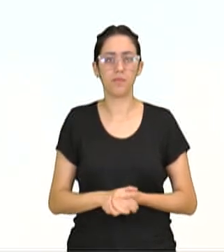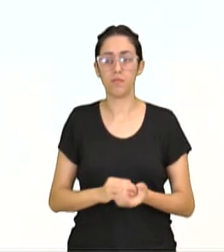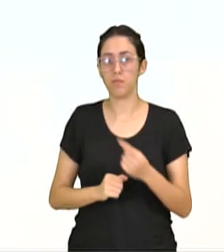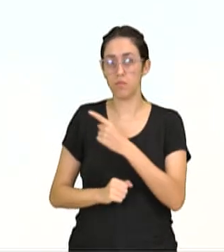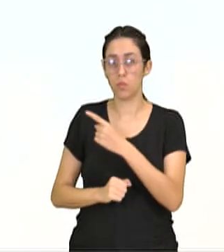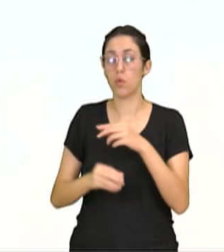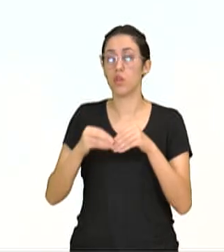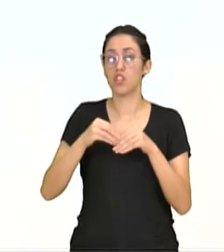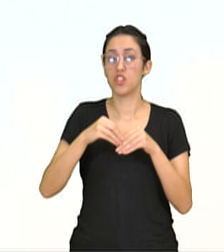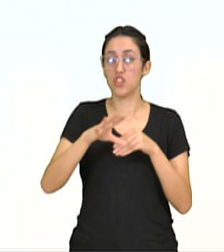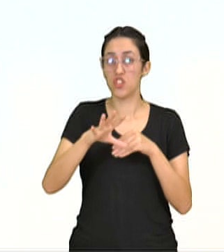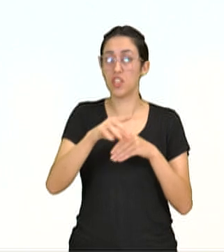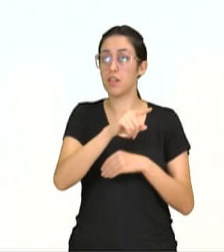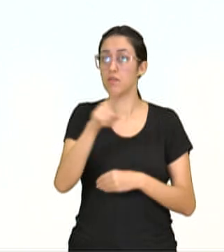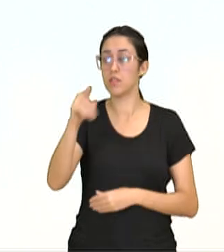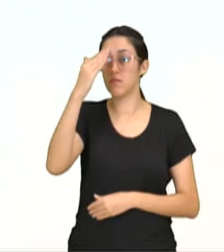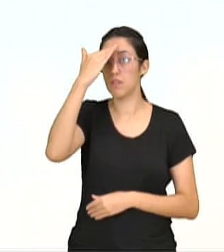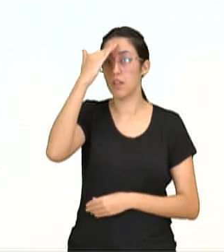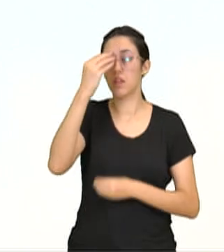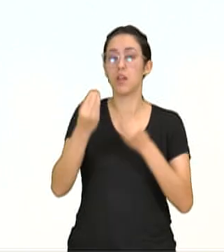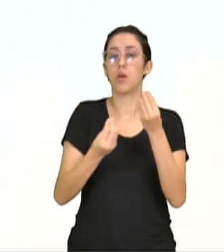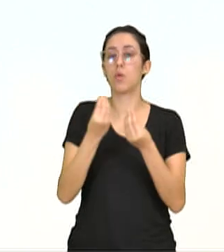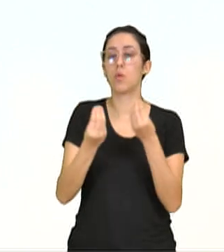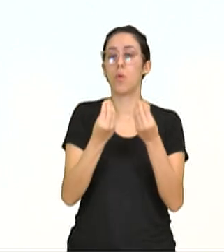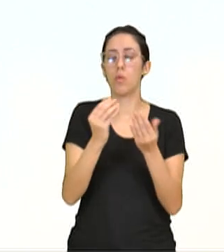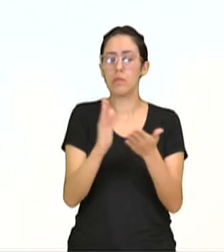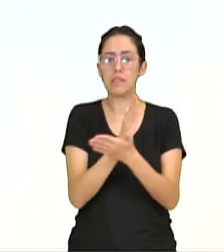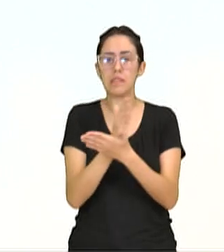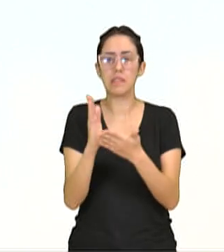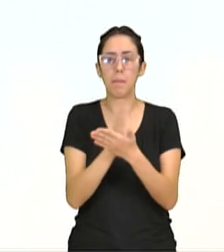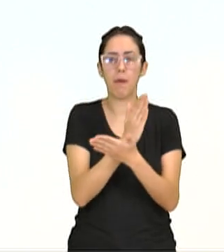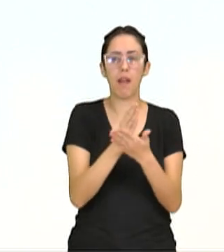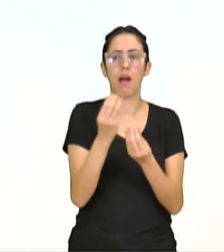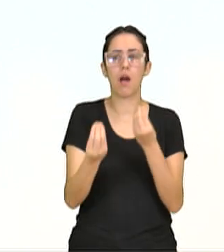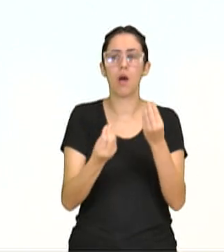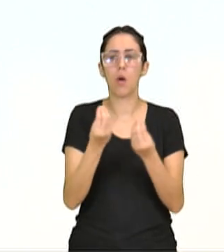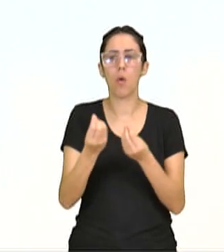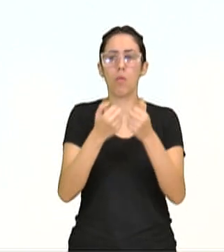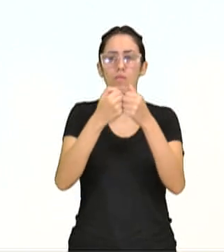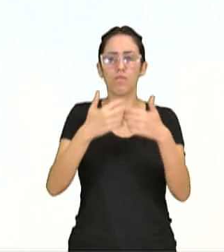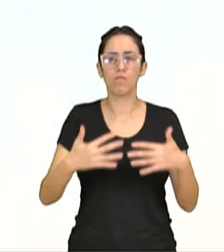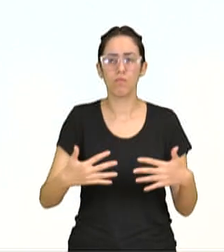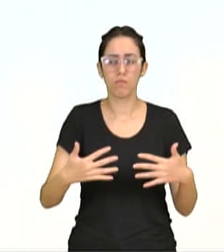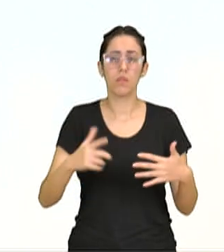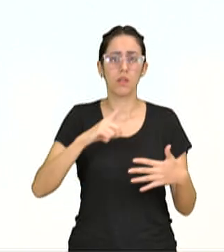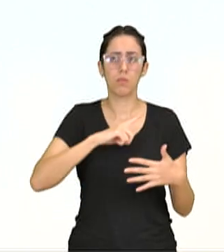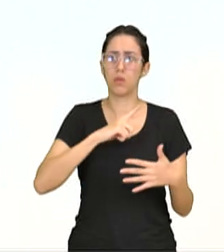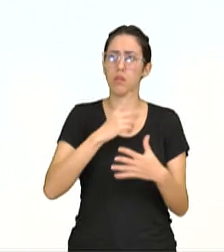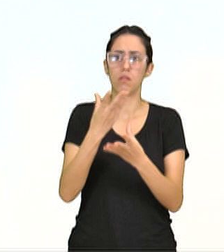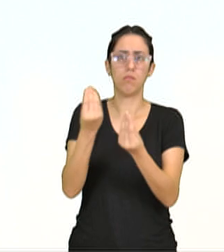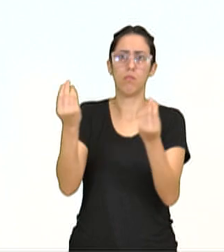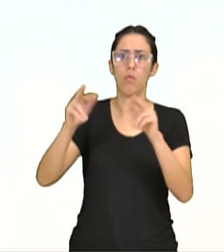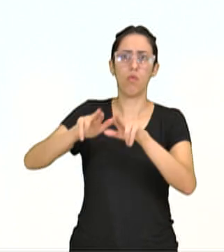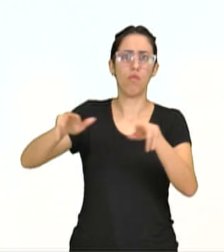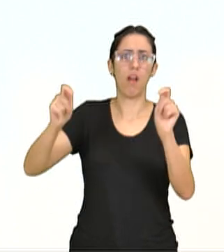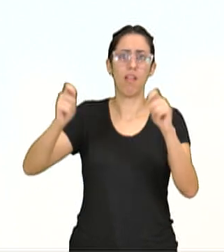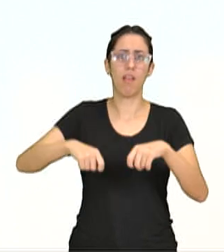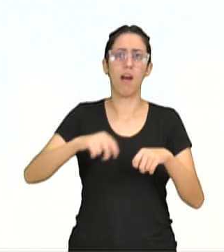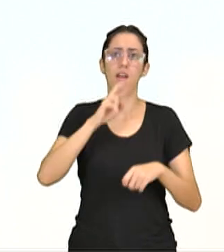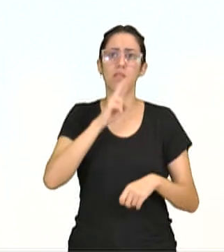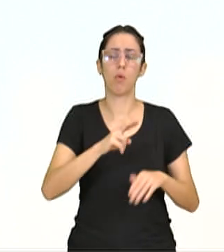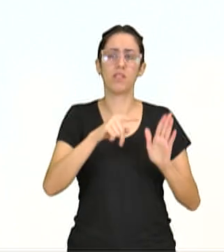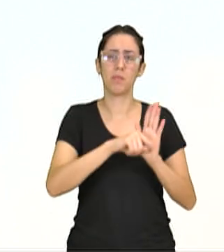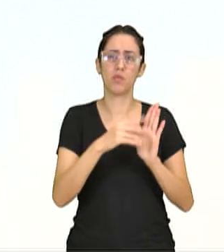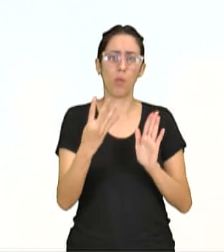Uma dica para você saber qual forma desmembrar, né? Porque tem várias combinações que dão menos 4, não tem? Infinitas, na